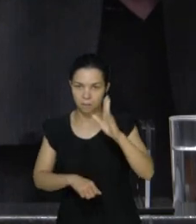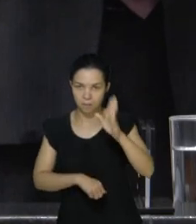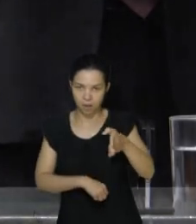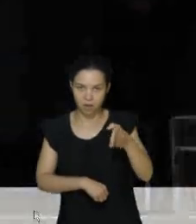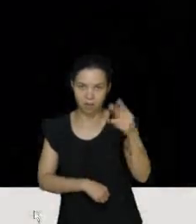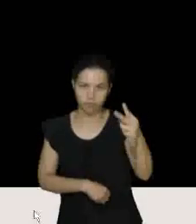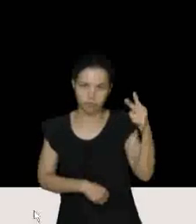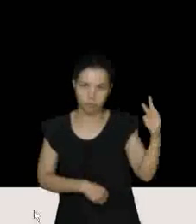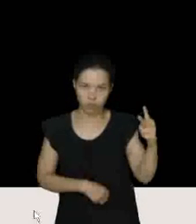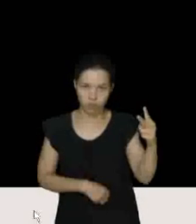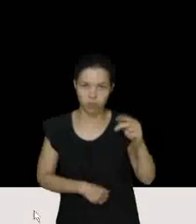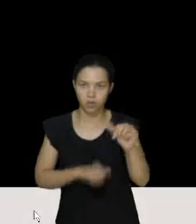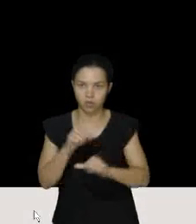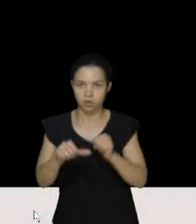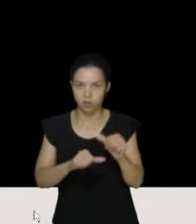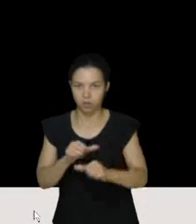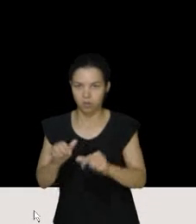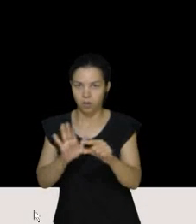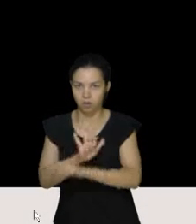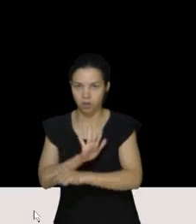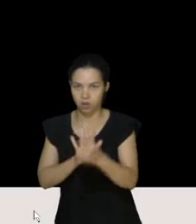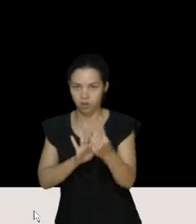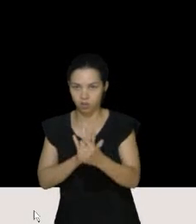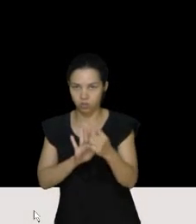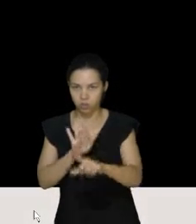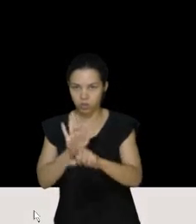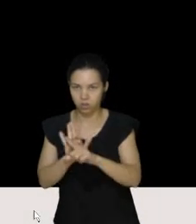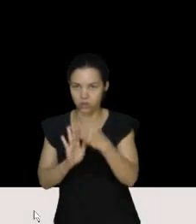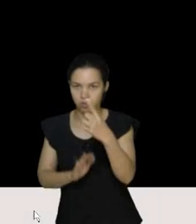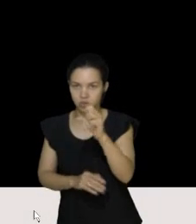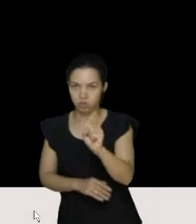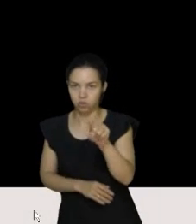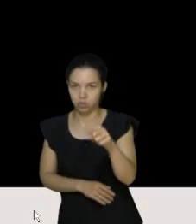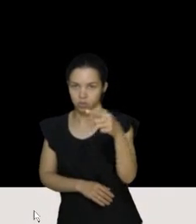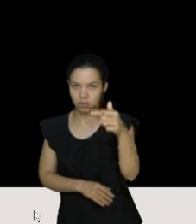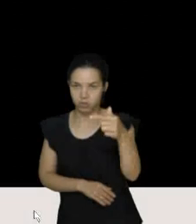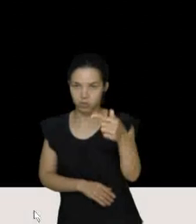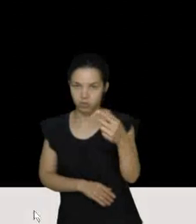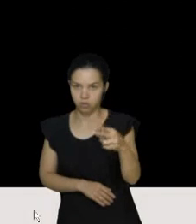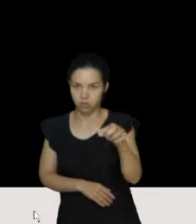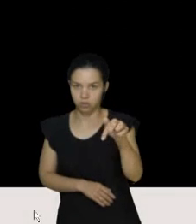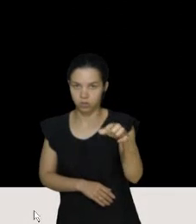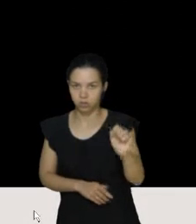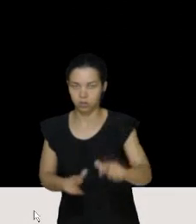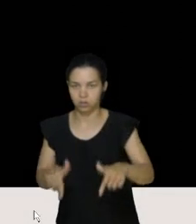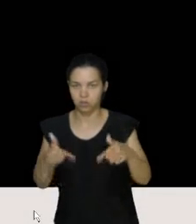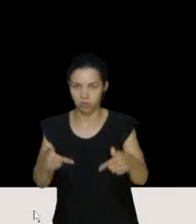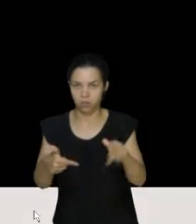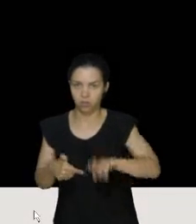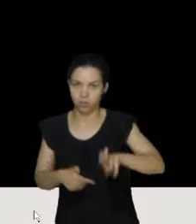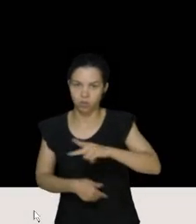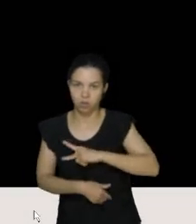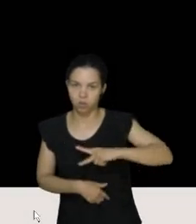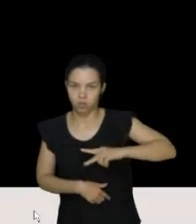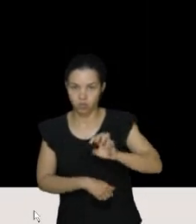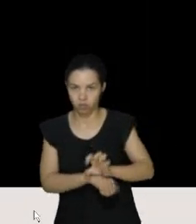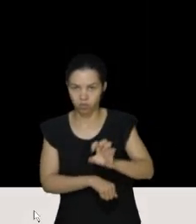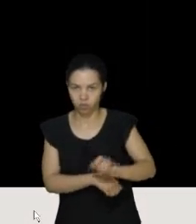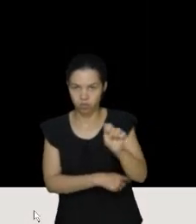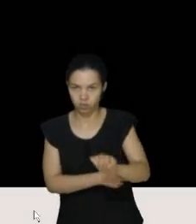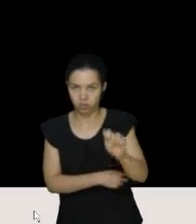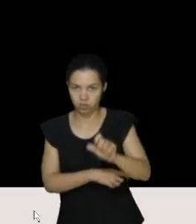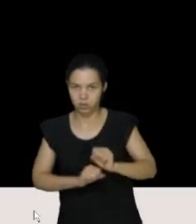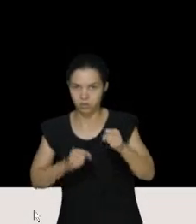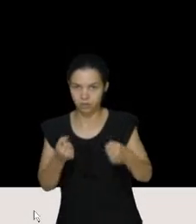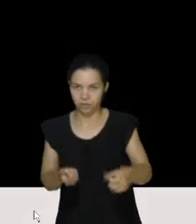260/2022, que altera o anexo único da lei que consolida a utilidade pública, dando utilidade pública estadual à Associação de Defesa do